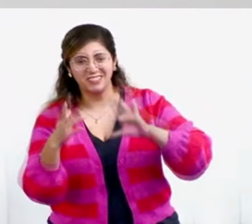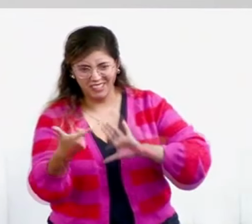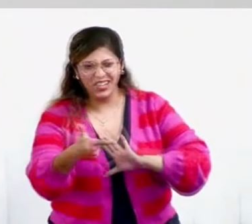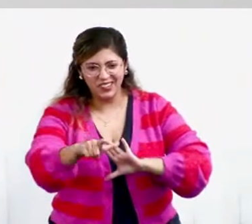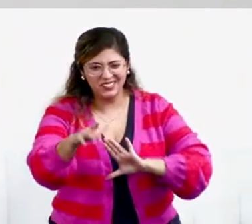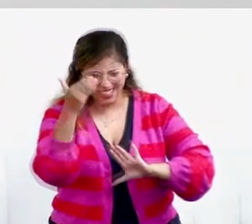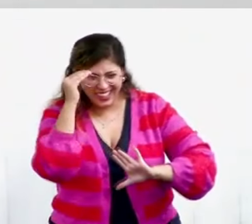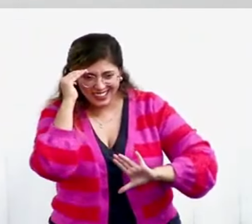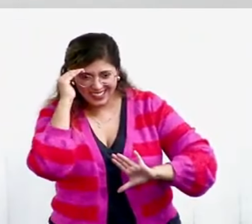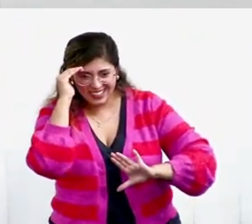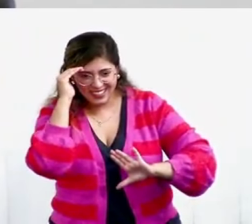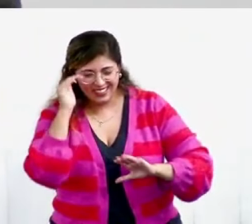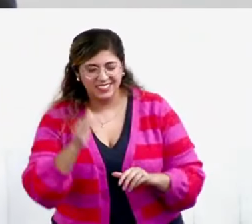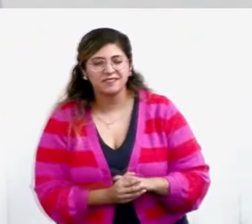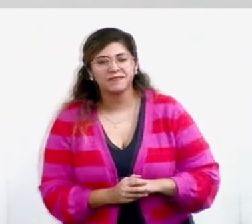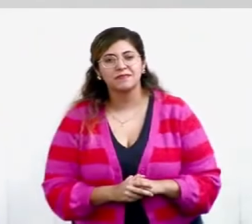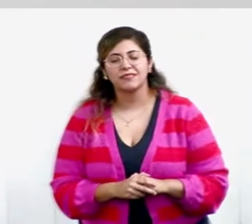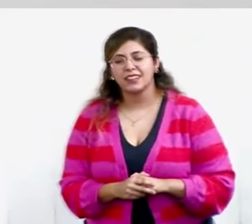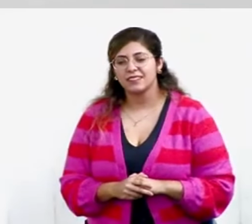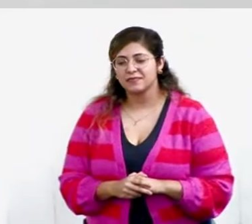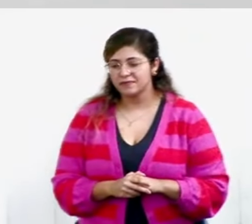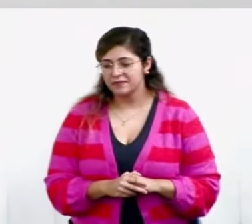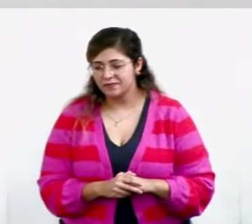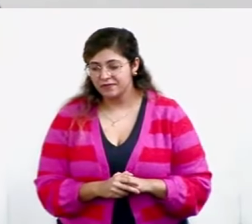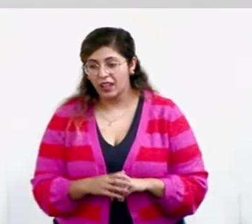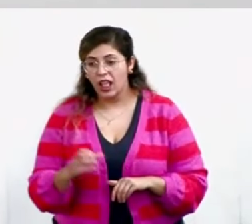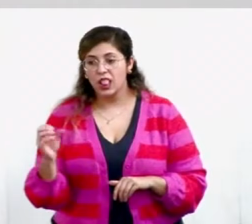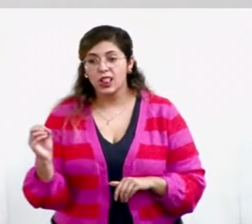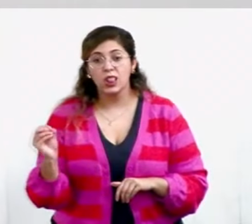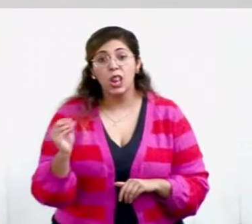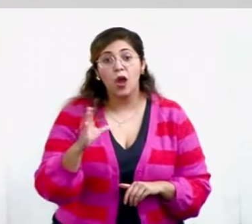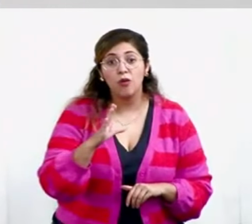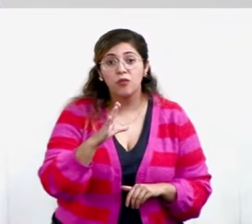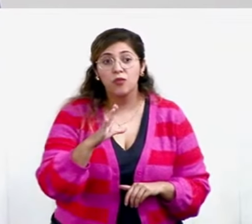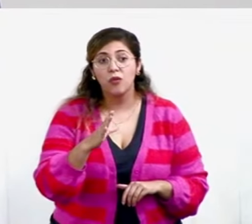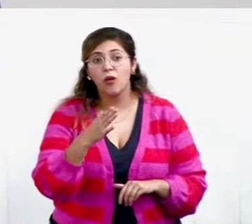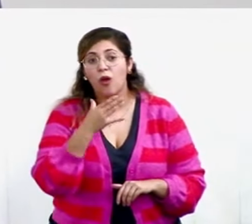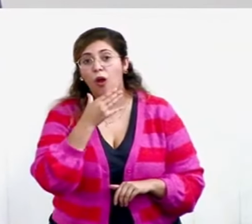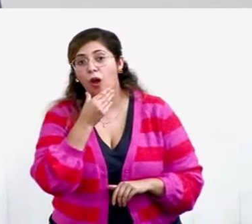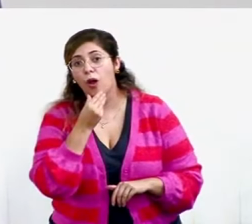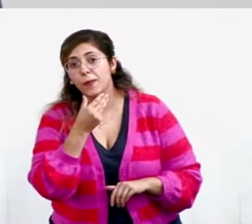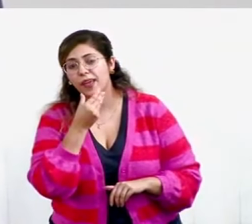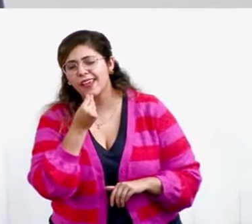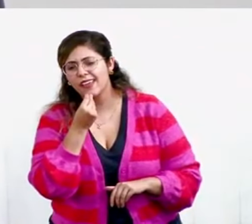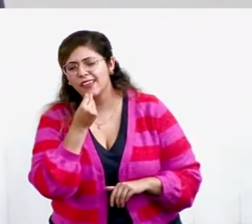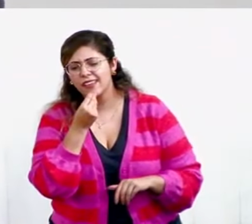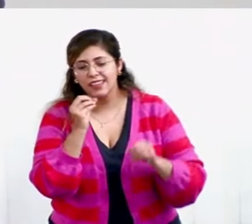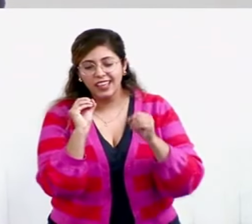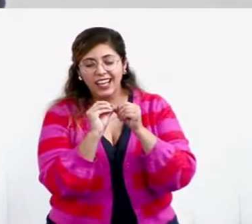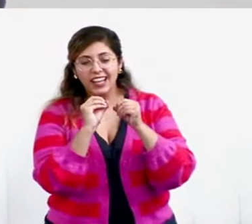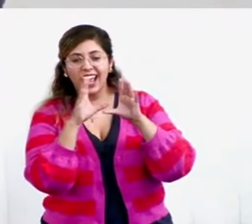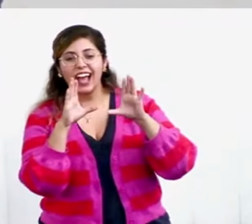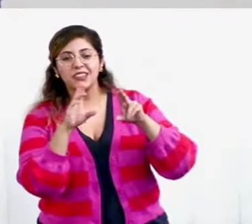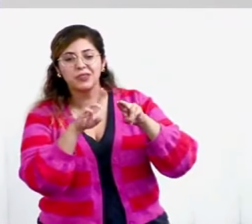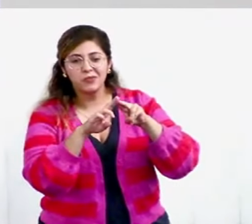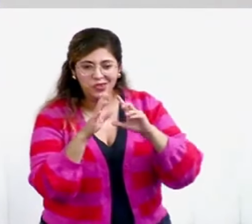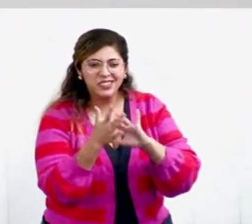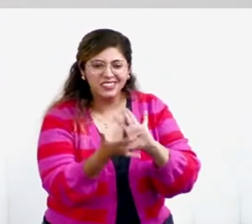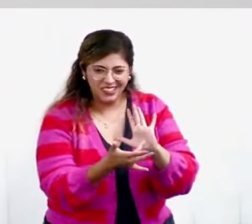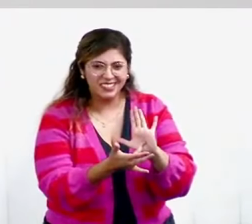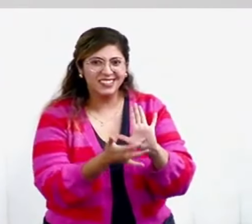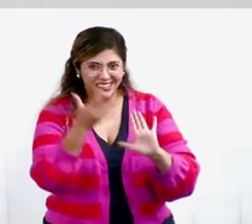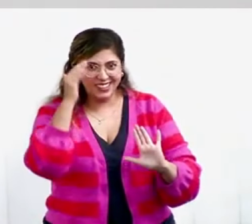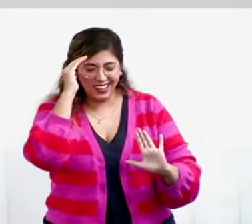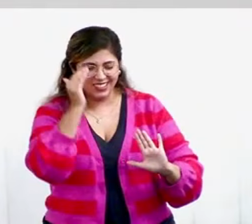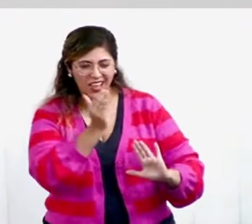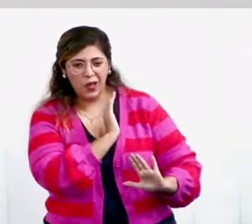verso 24: e vos revistais do novo homem, criado segundo Deus, em justiça e retidão